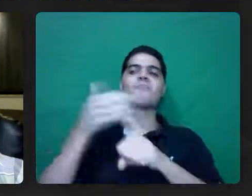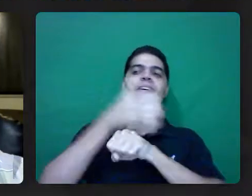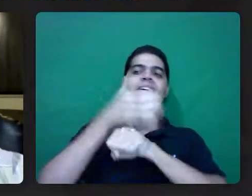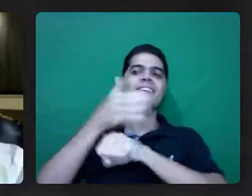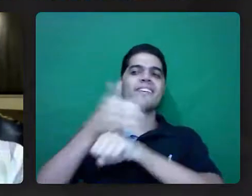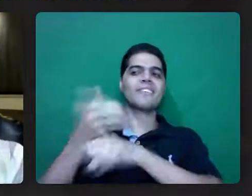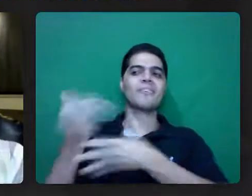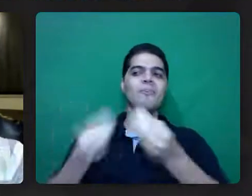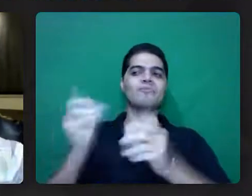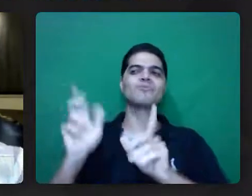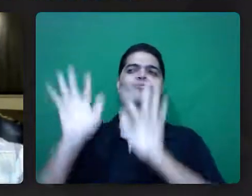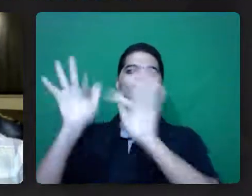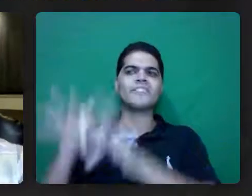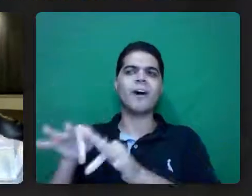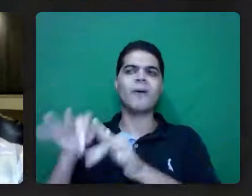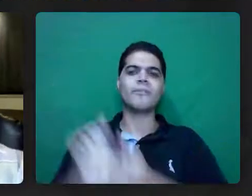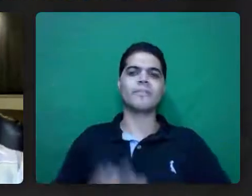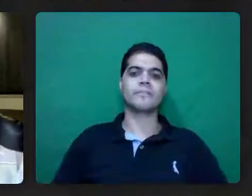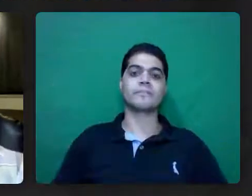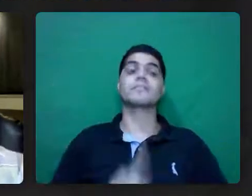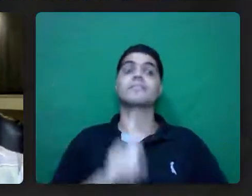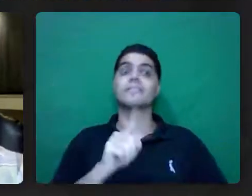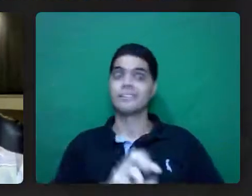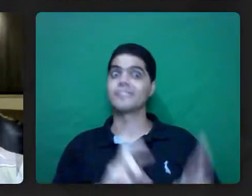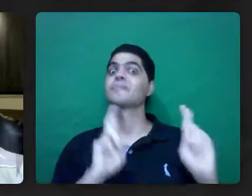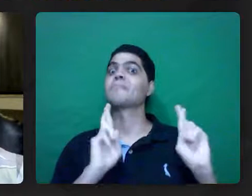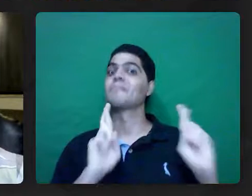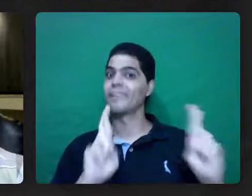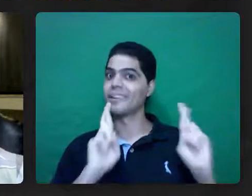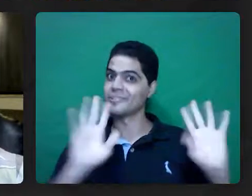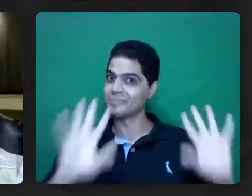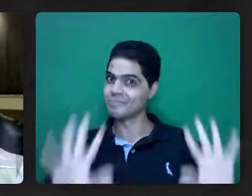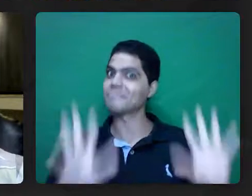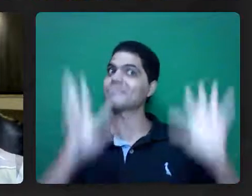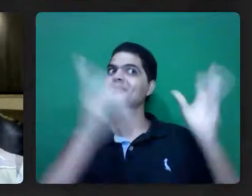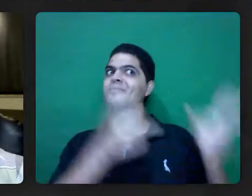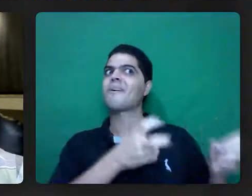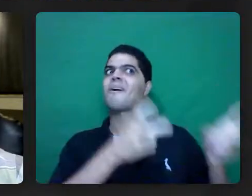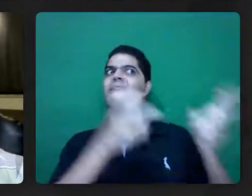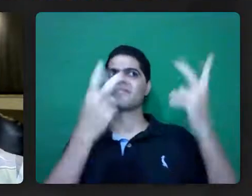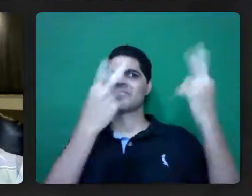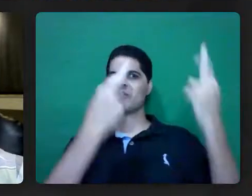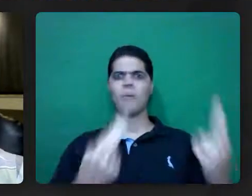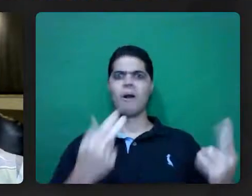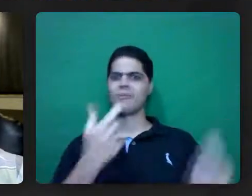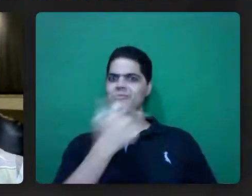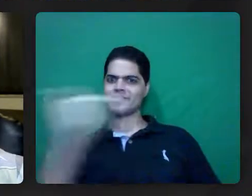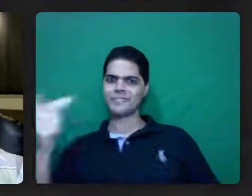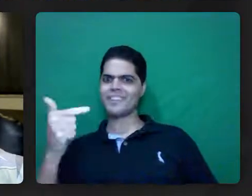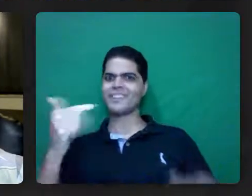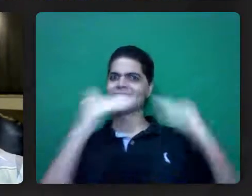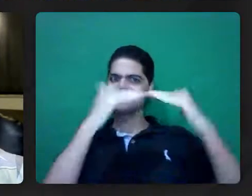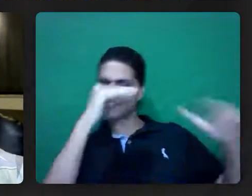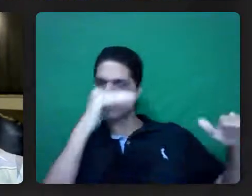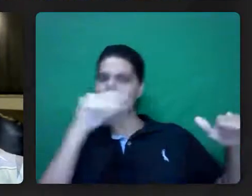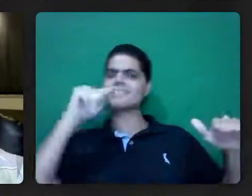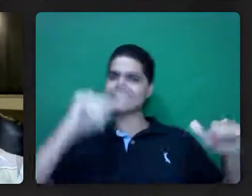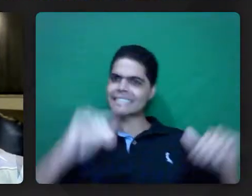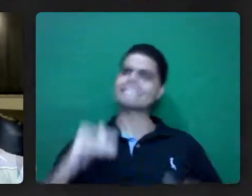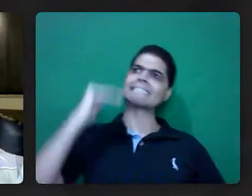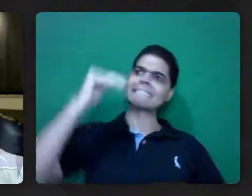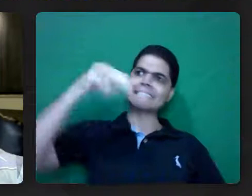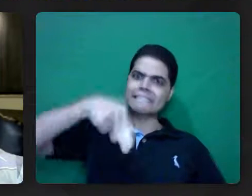maratona? Essa maratona promete, viu, Ana? Não vi um igual ainda, igual a essa, não, viu? O Norte e